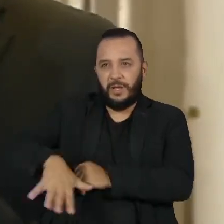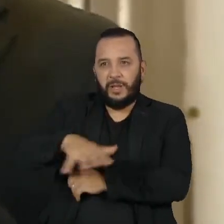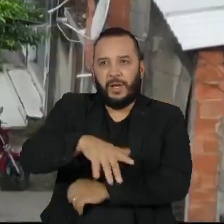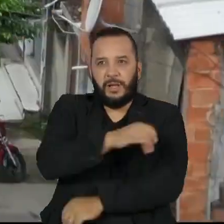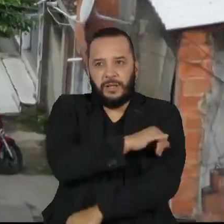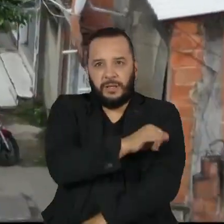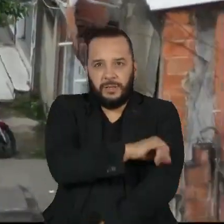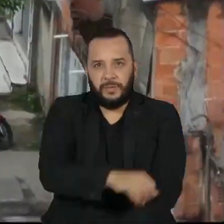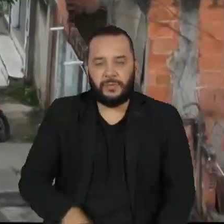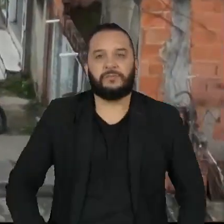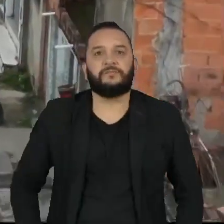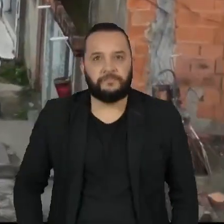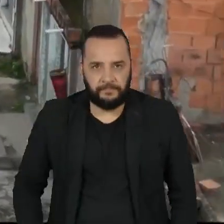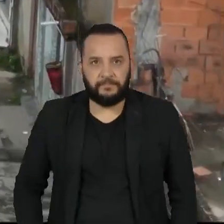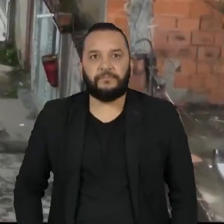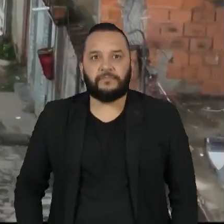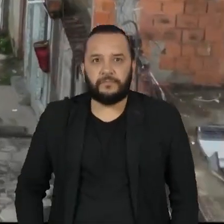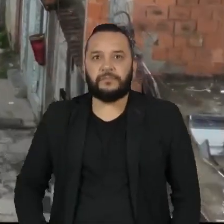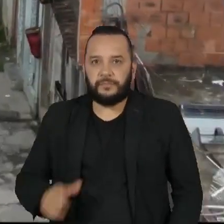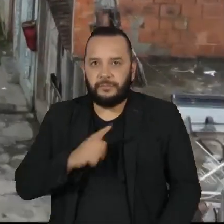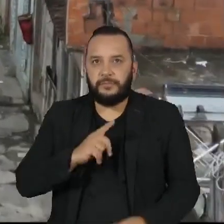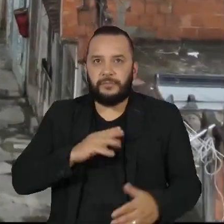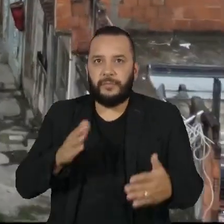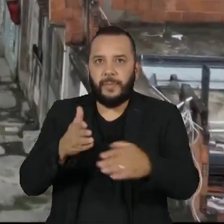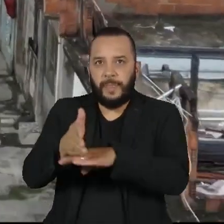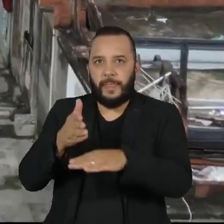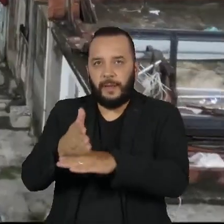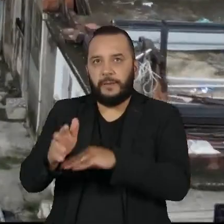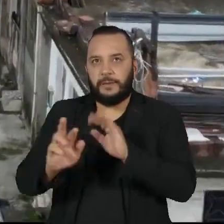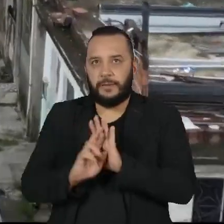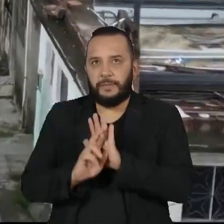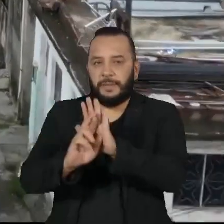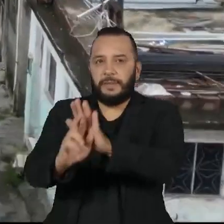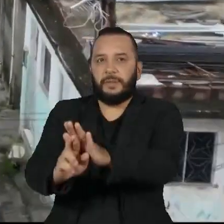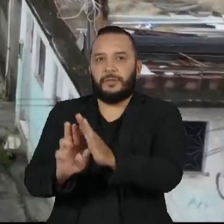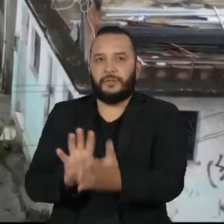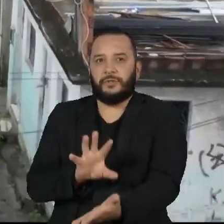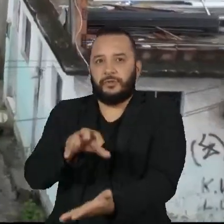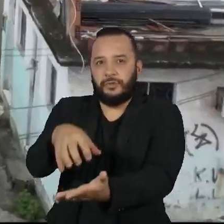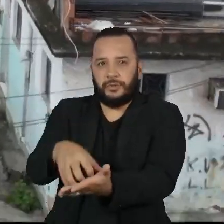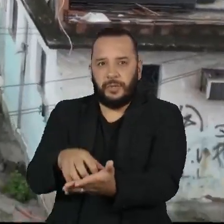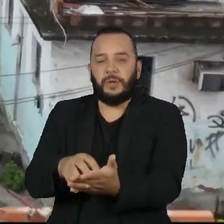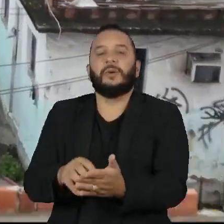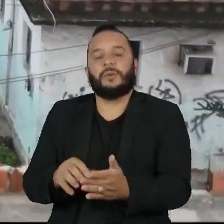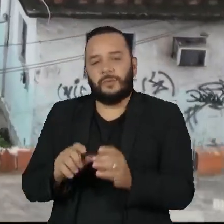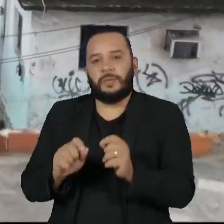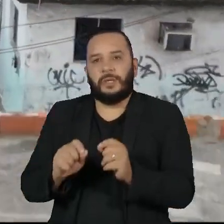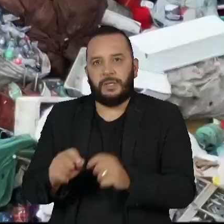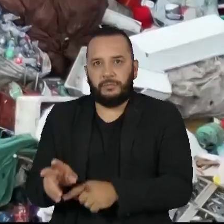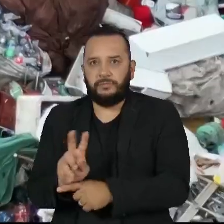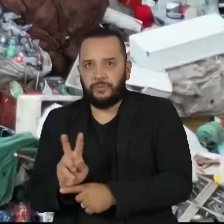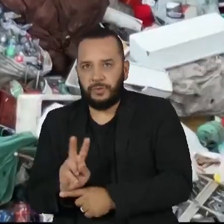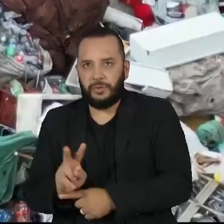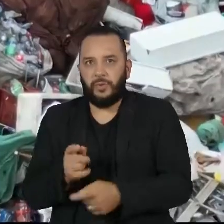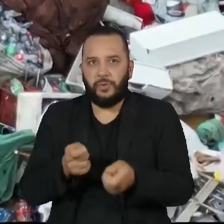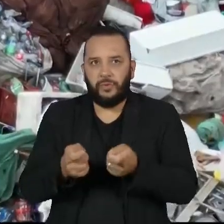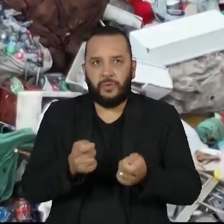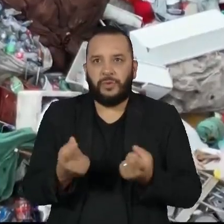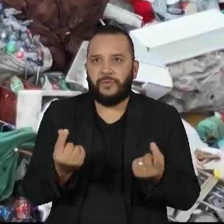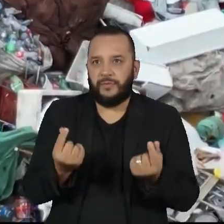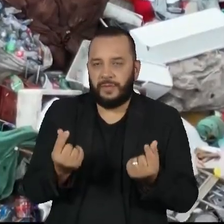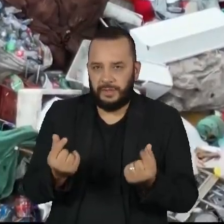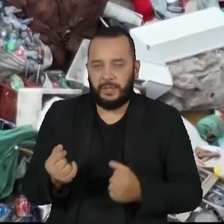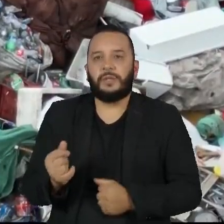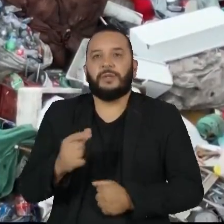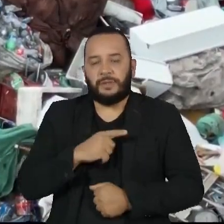Fluminense a ação terá a participação de representantes de instituições de segurança e controle financeiro como a Fazenda